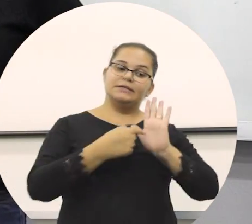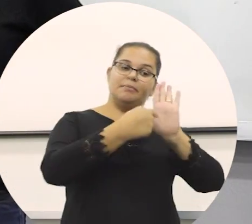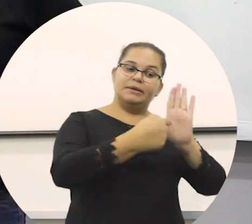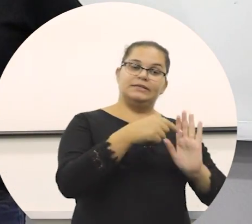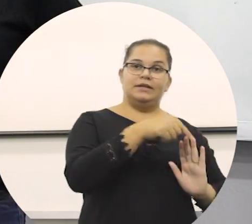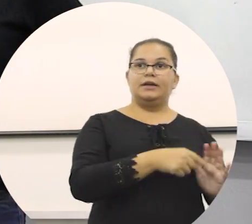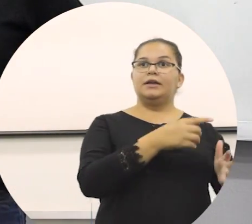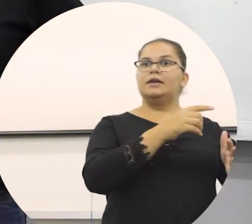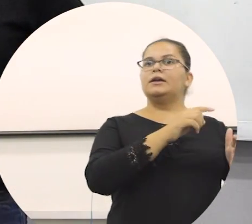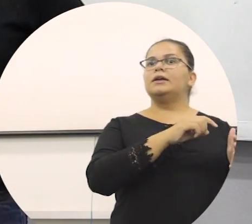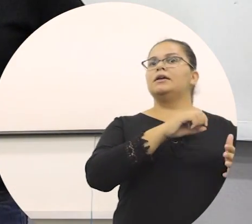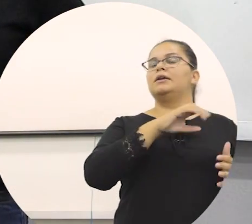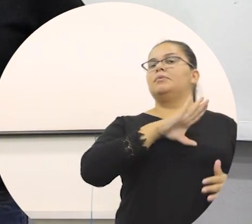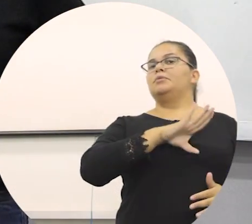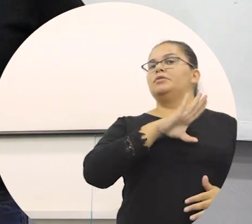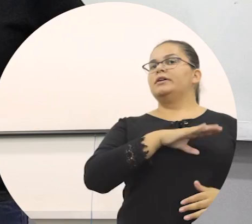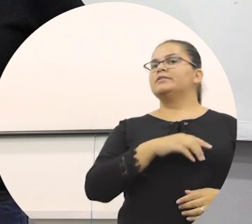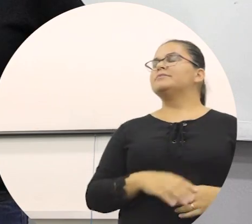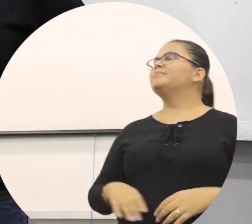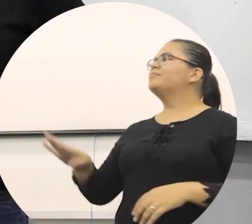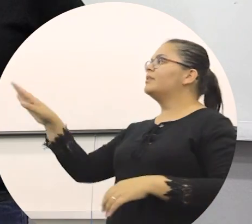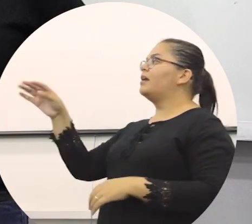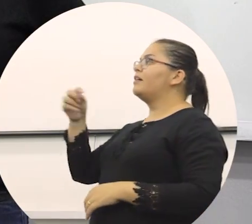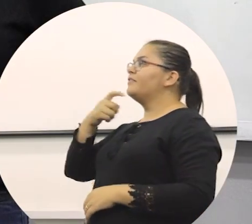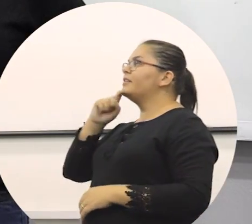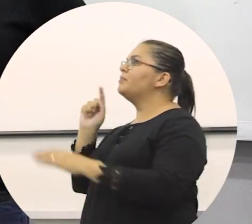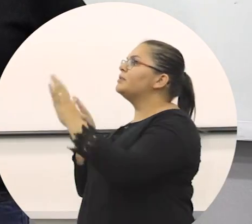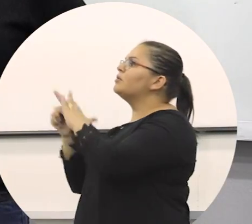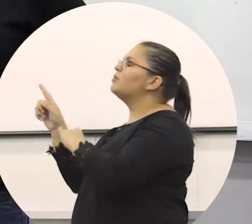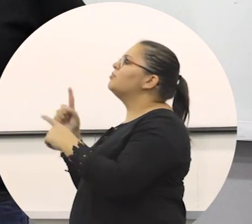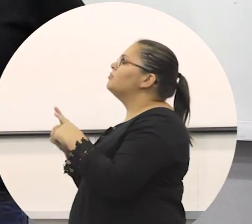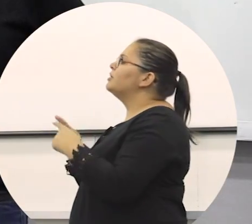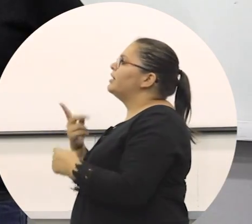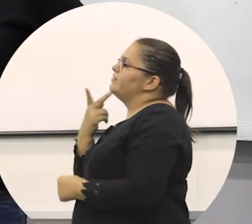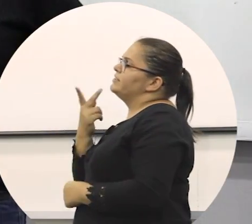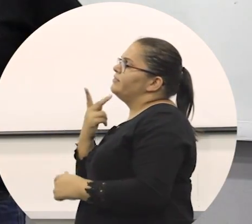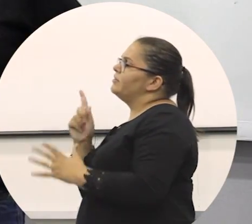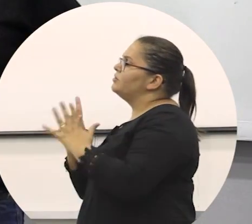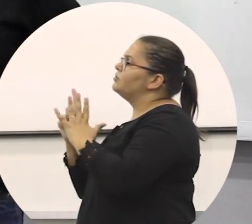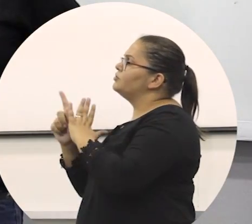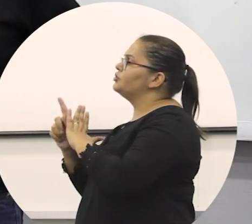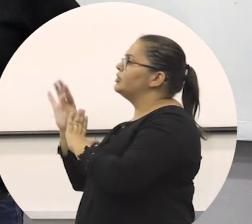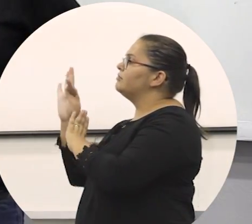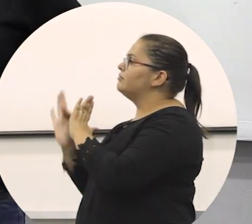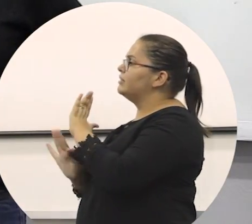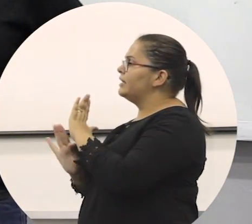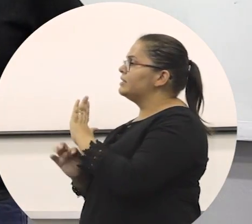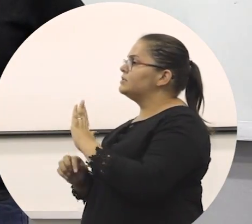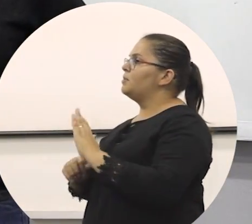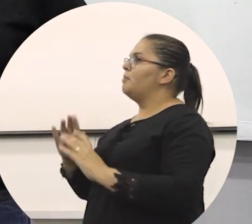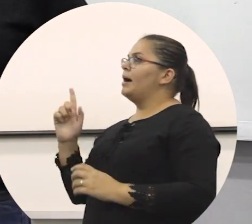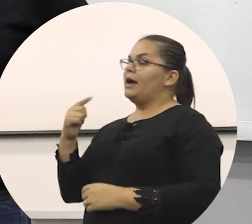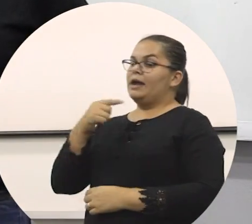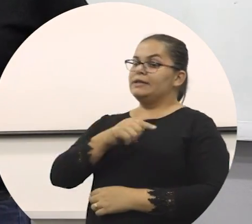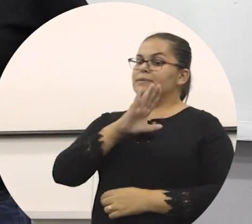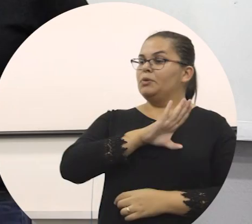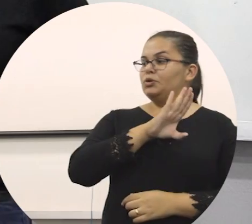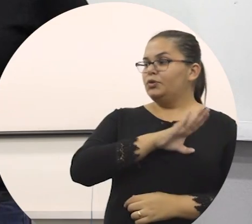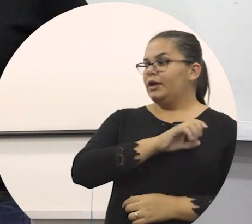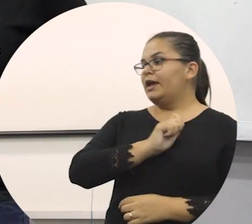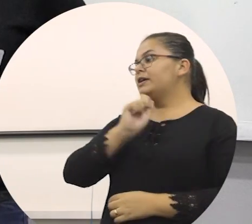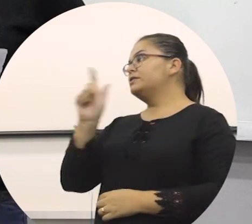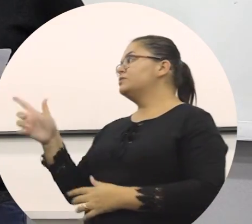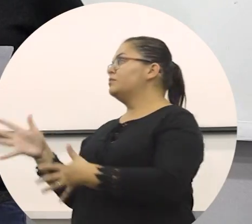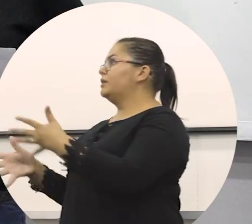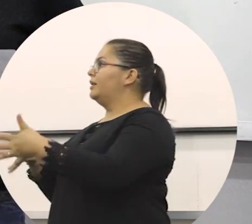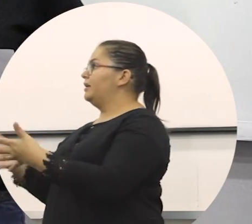está dizendo que são mais gêneros da língua portuguesa que na língua portuguesa? Quando você pega um dos documentos da prefeitura, você começa a